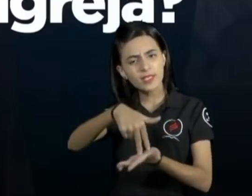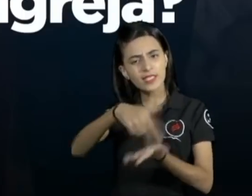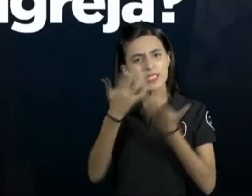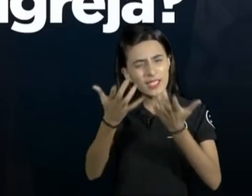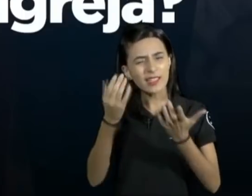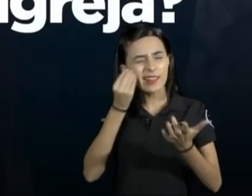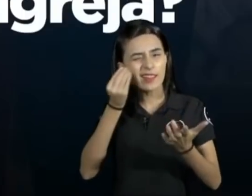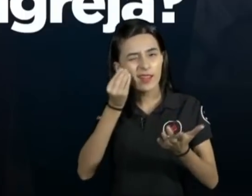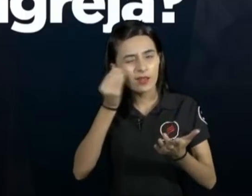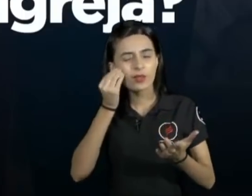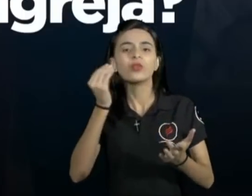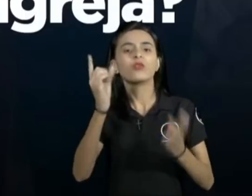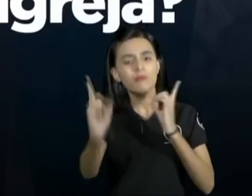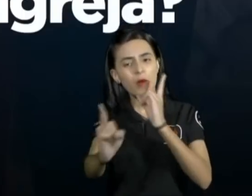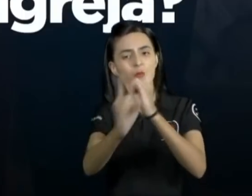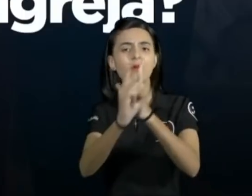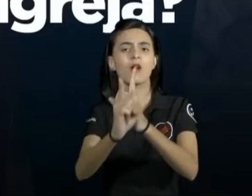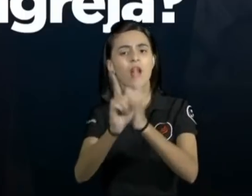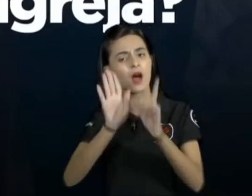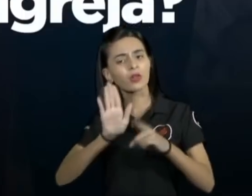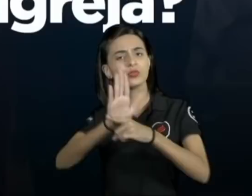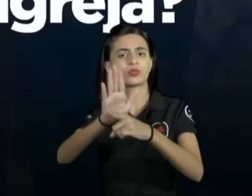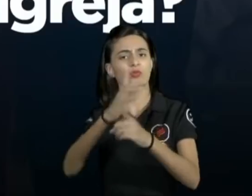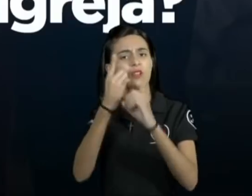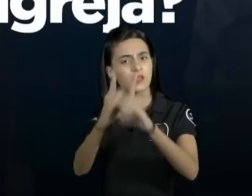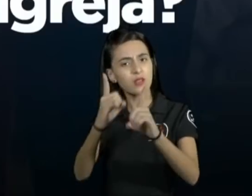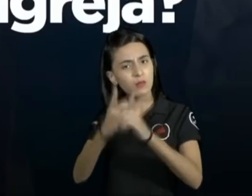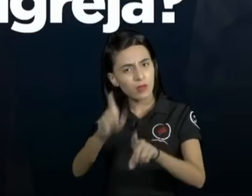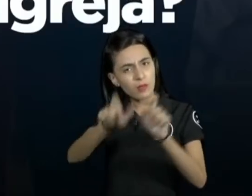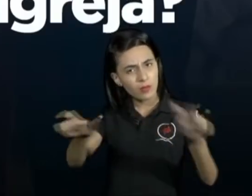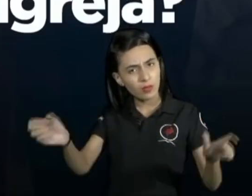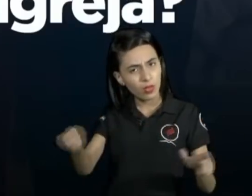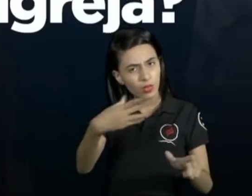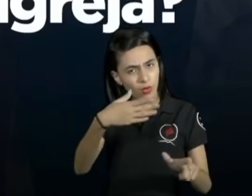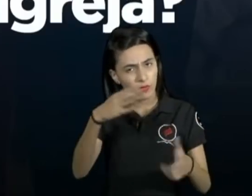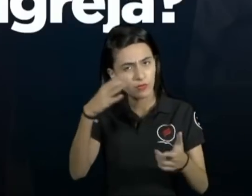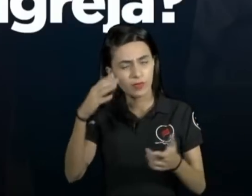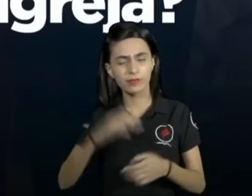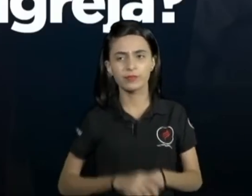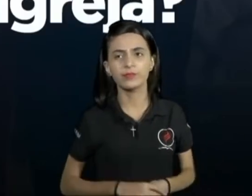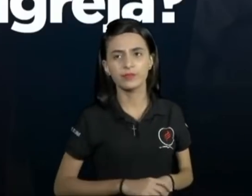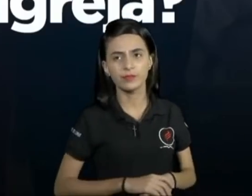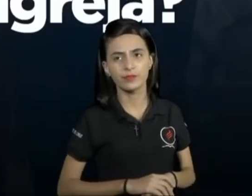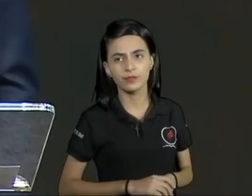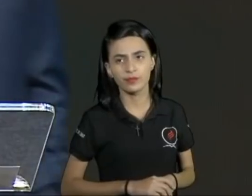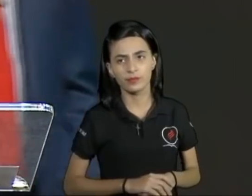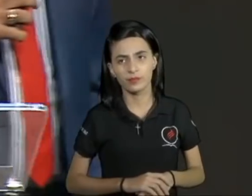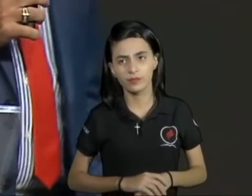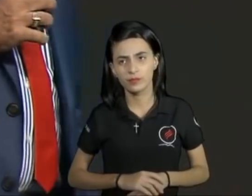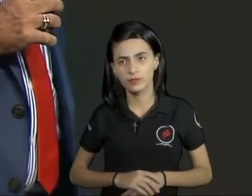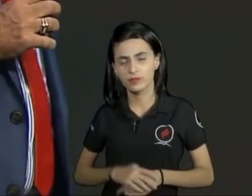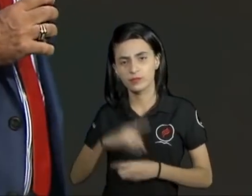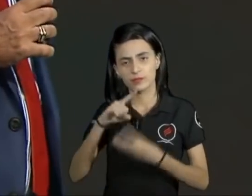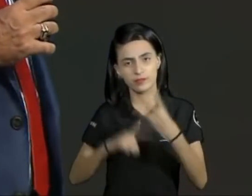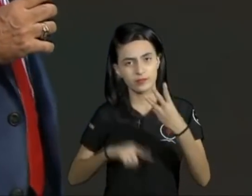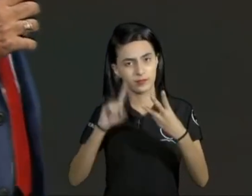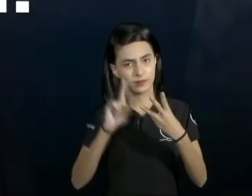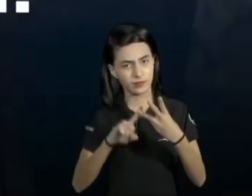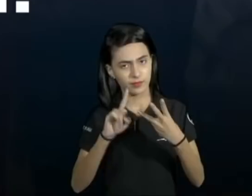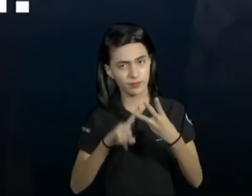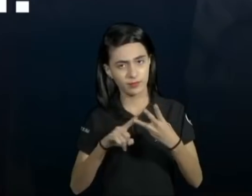você tentou vir aqui na frente para ajudar uma pessoa nova convertida O que é que Serra